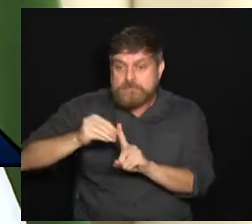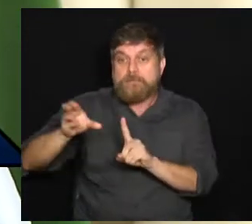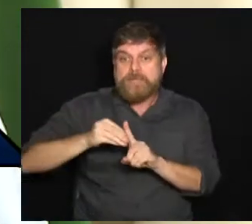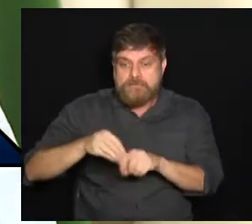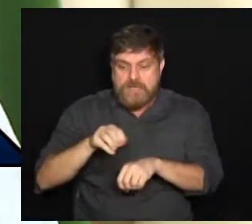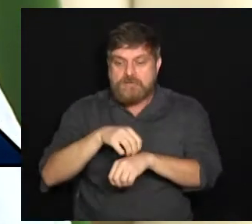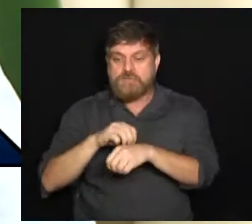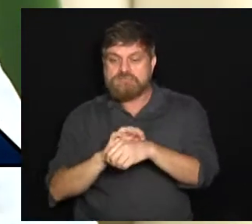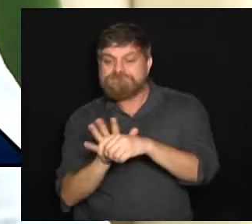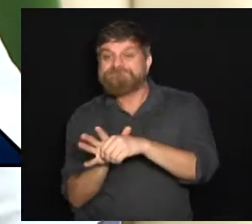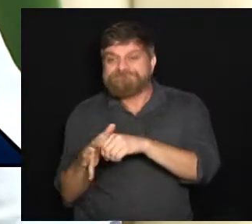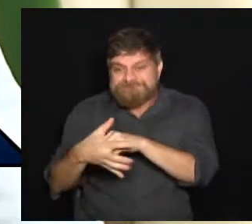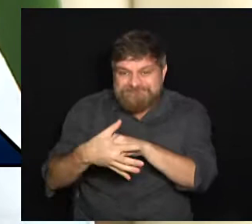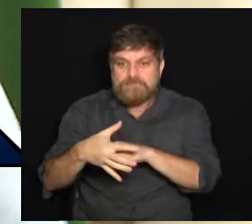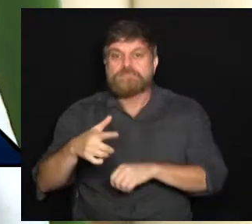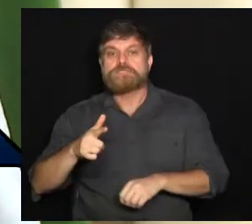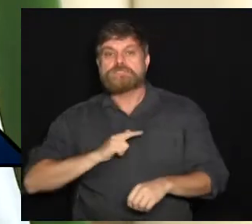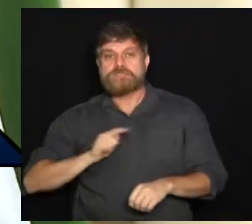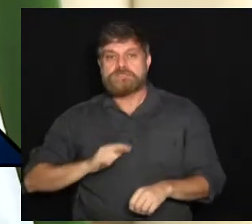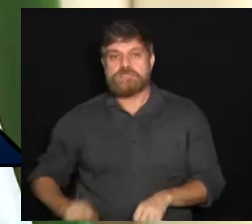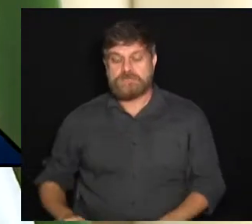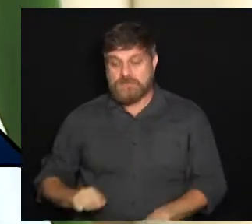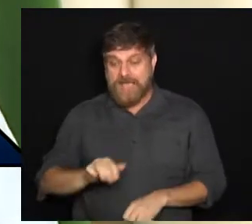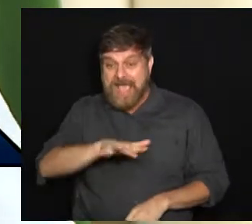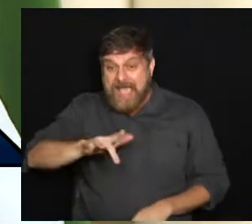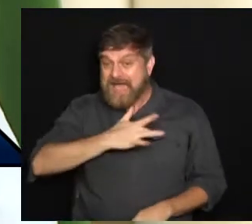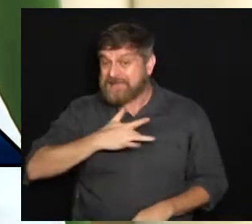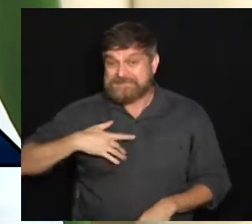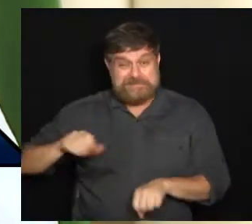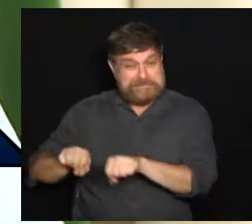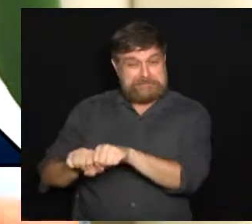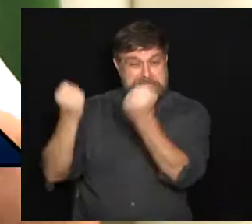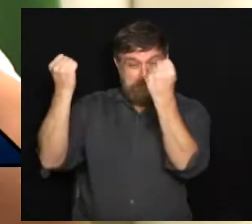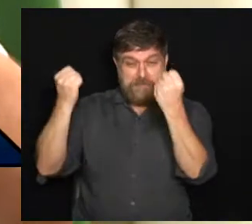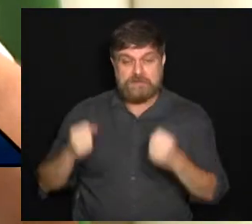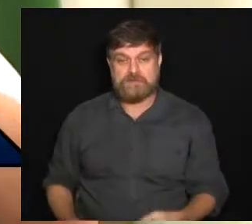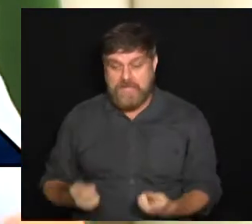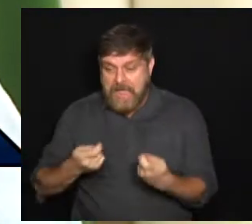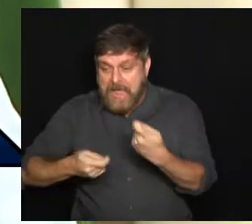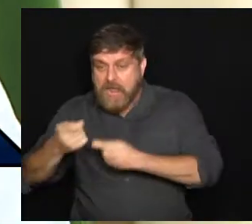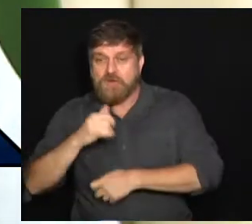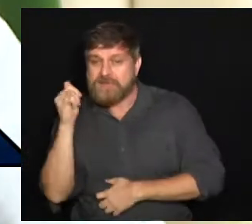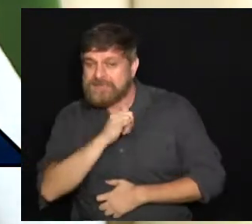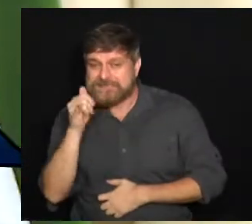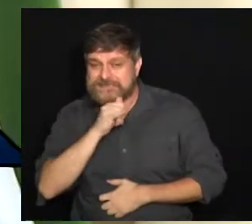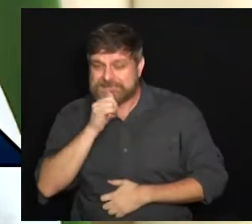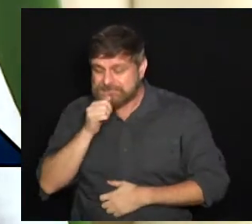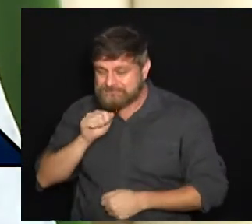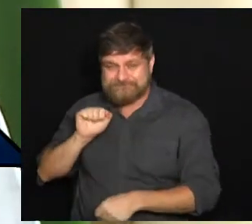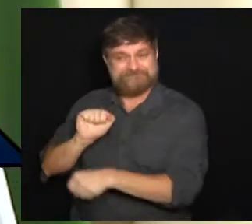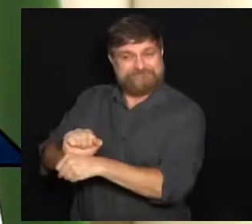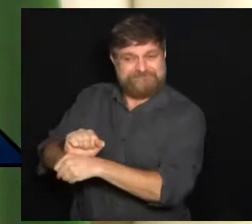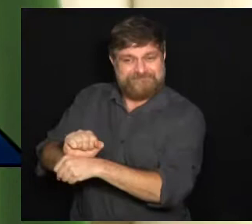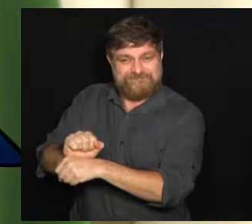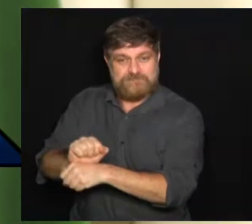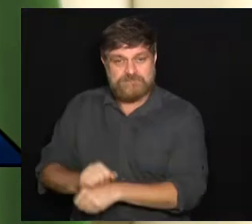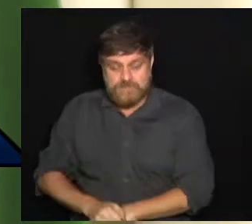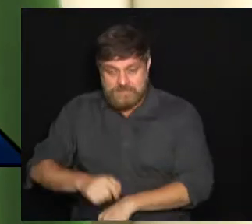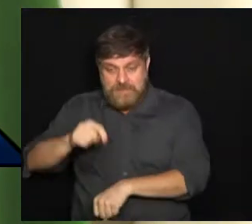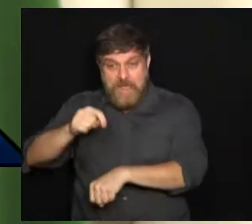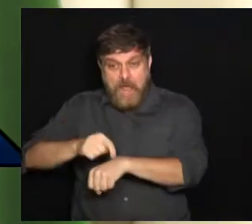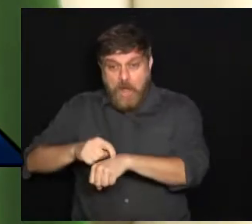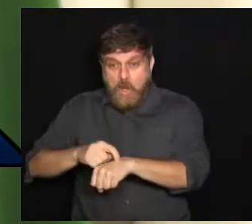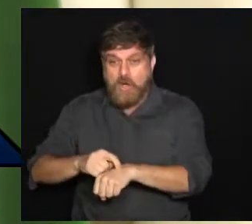Covid-19, com uma completa destruição do sistema de saúde. A economia da Itália está interrompida e a hora que os